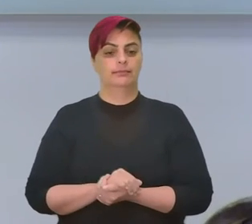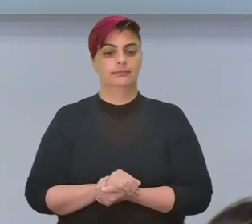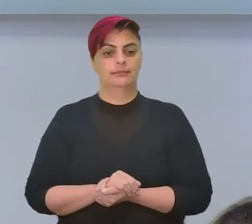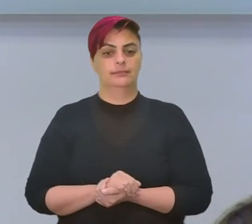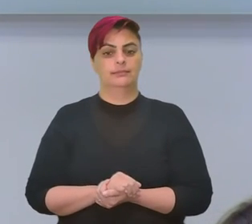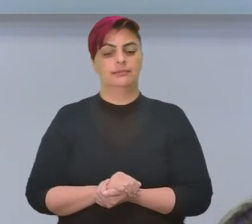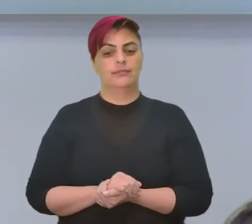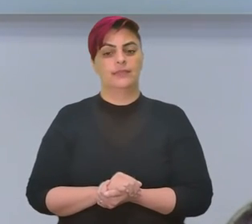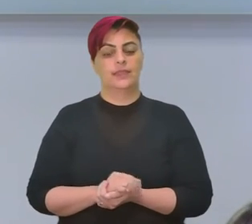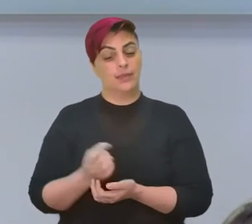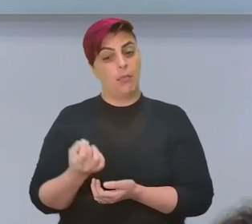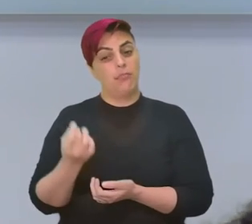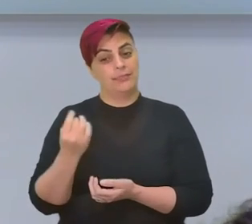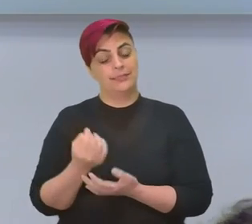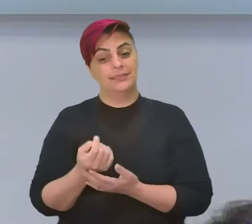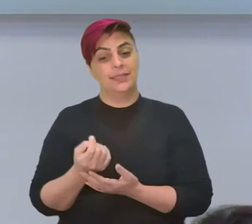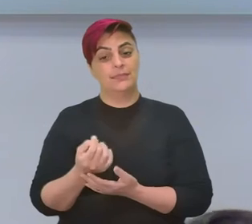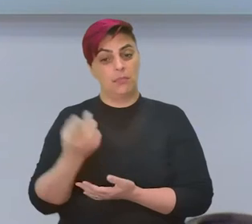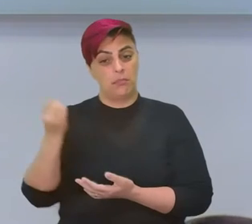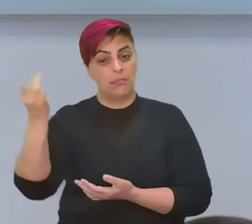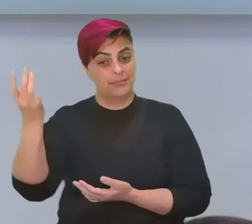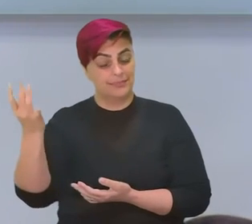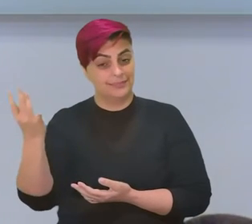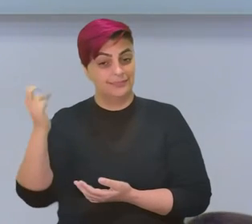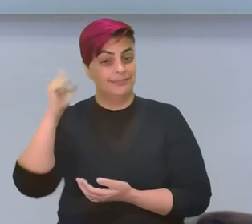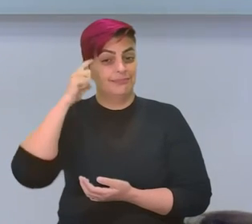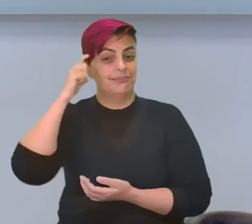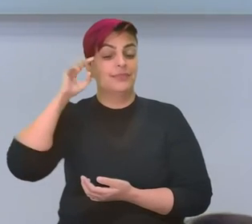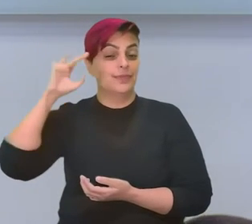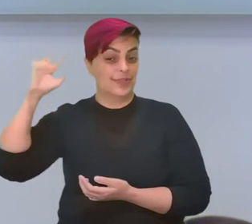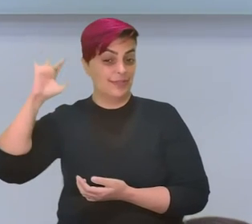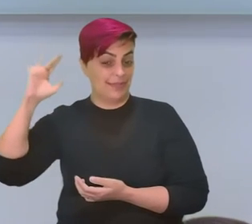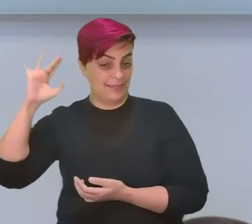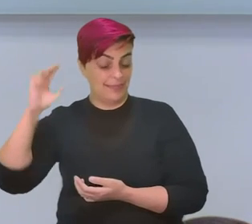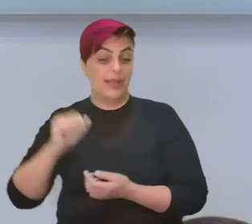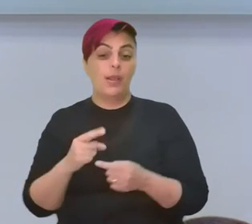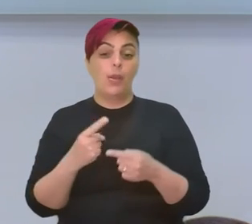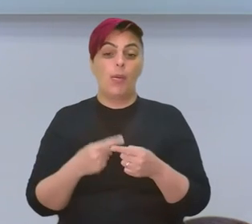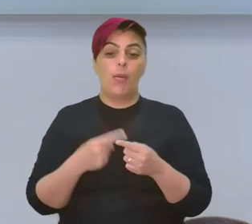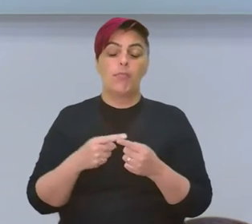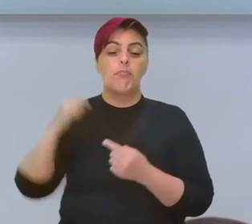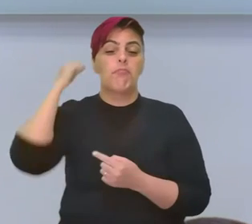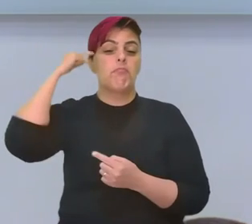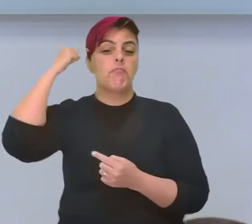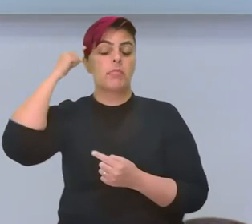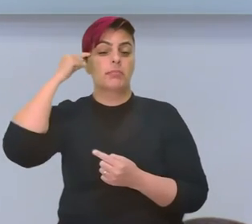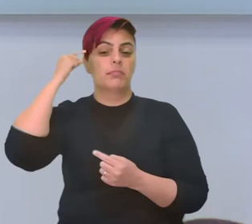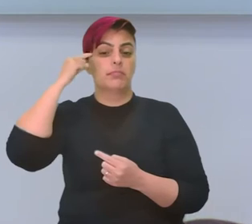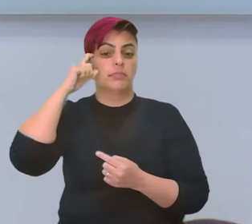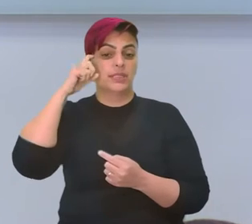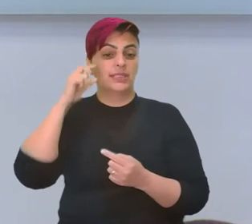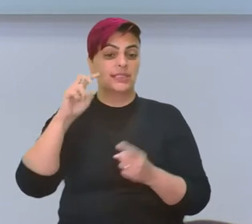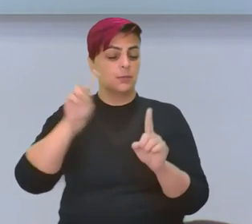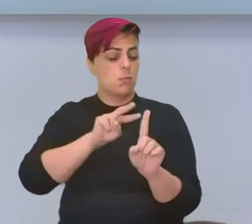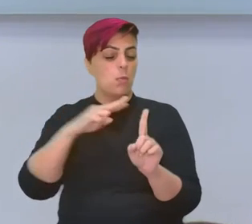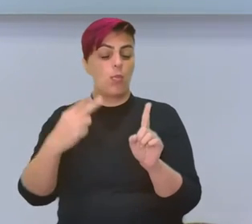uma viagem sem volta, na medida em que, uma vez experimentado um outro ponto de vista sobre o mundo, jamais se voltará